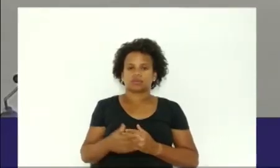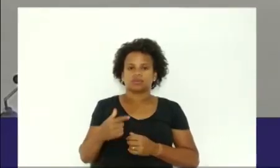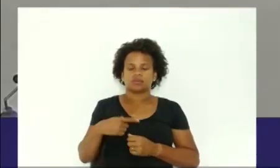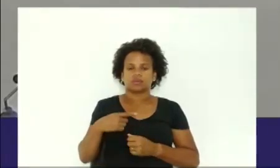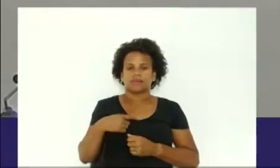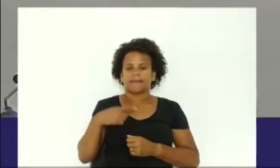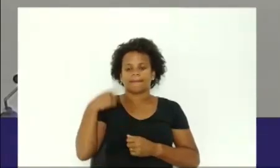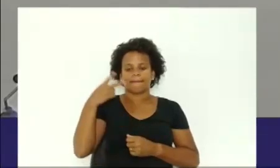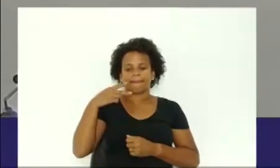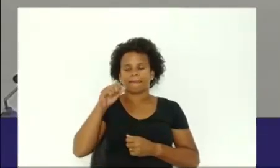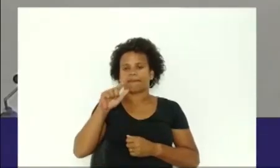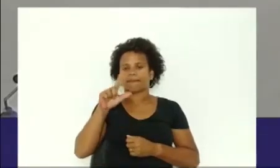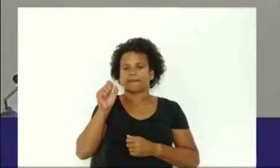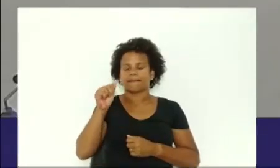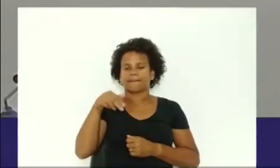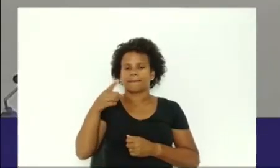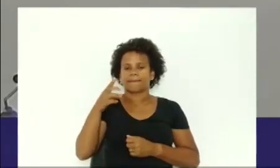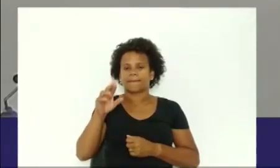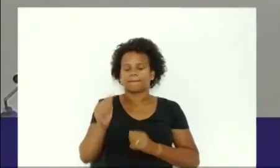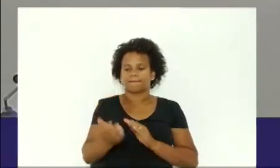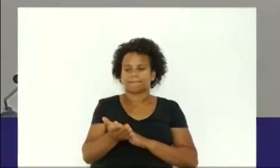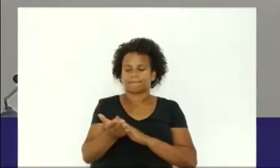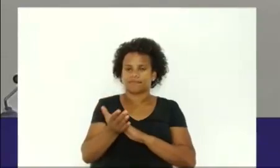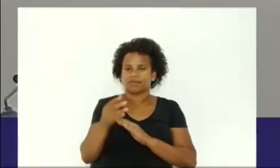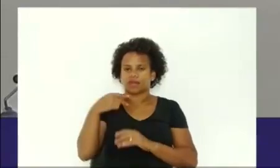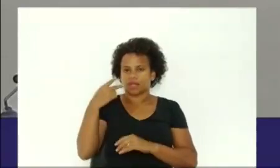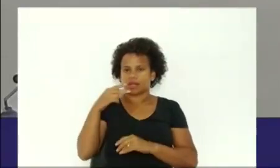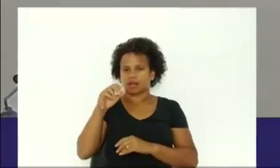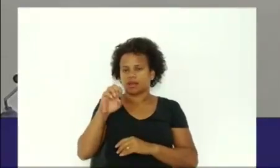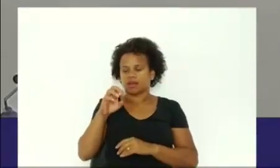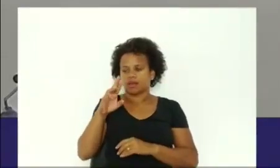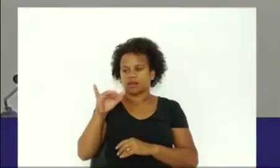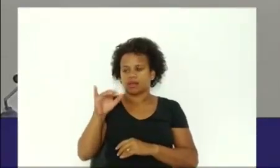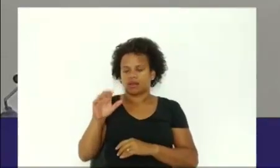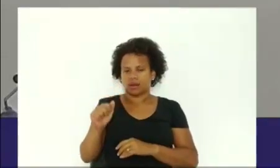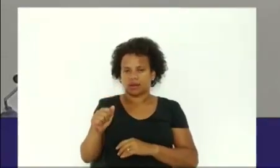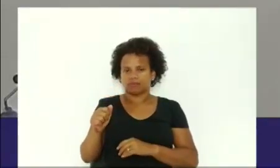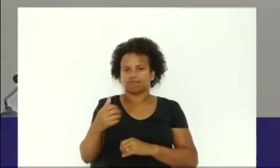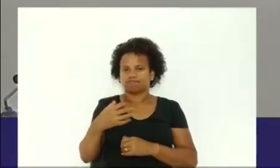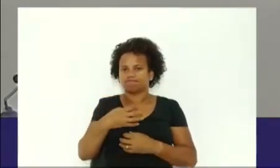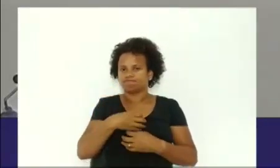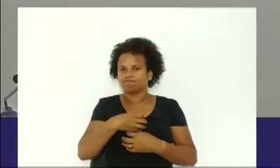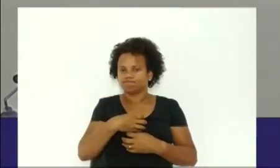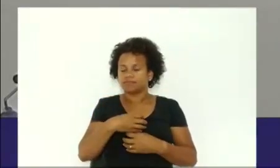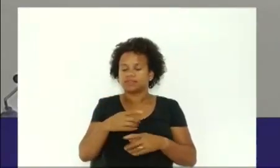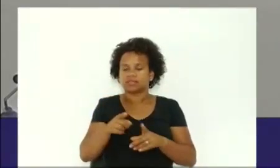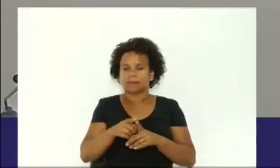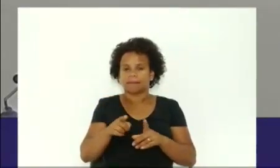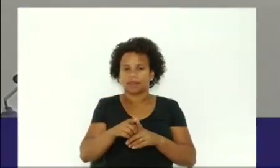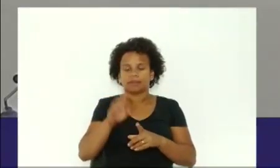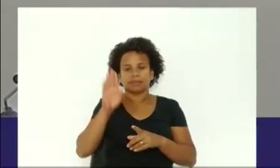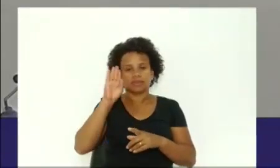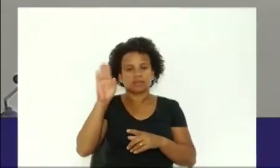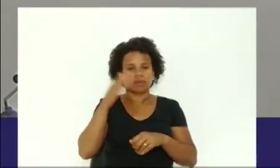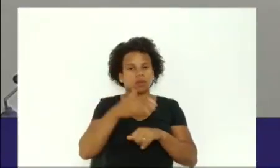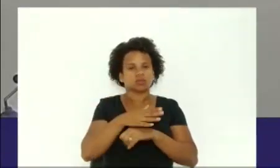Alessandra. Parabenizar a vereadora Érica pela sensibilidade e, principalmente, a todos os